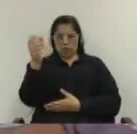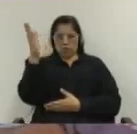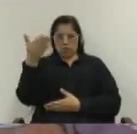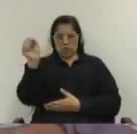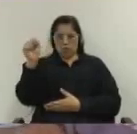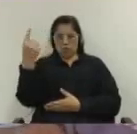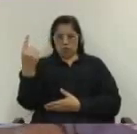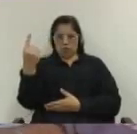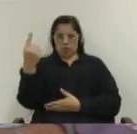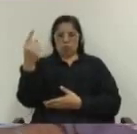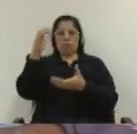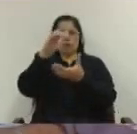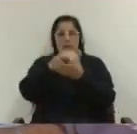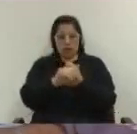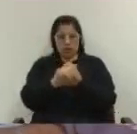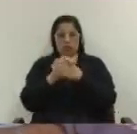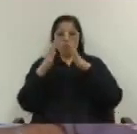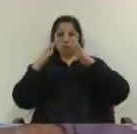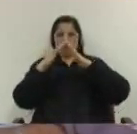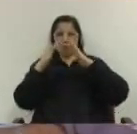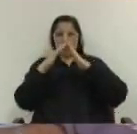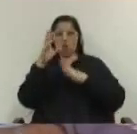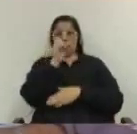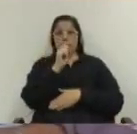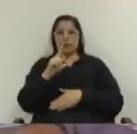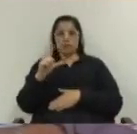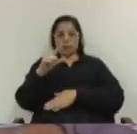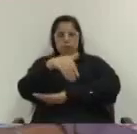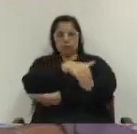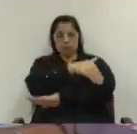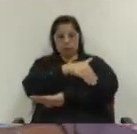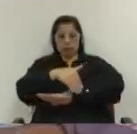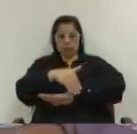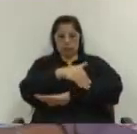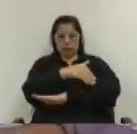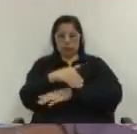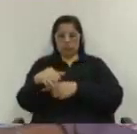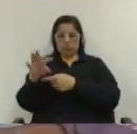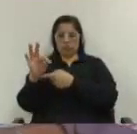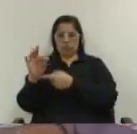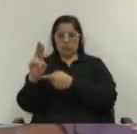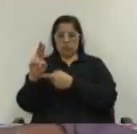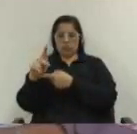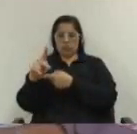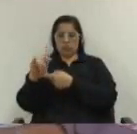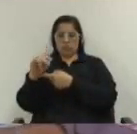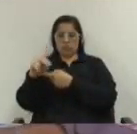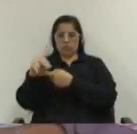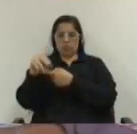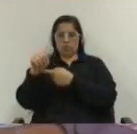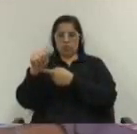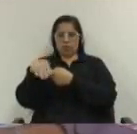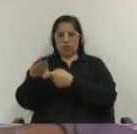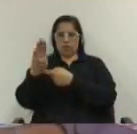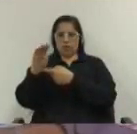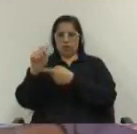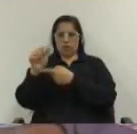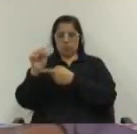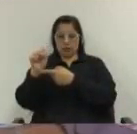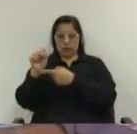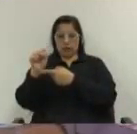066-666-628-81, casado, residente nessa cidade, a rua Tupinambás, 59, Vila, Cidade Jardim, venho a